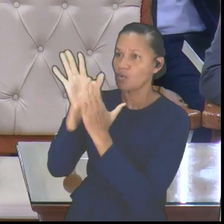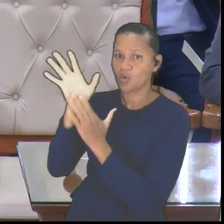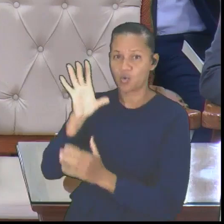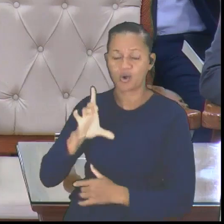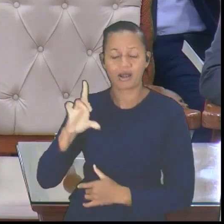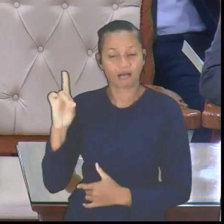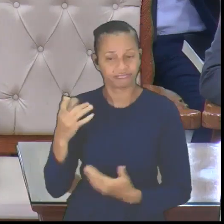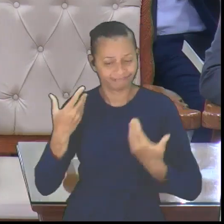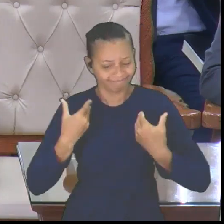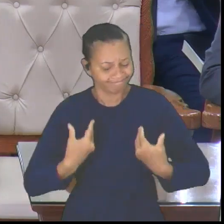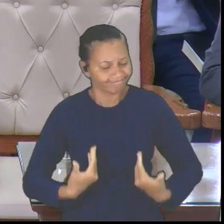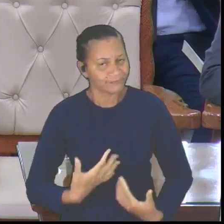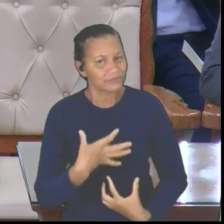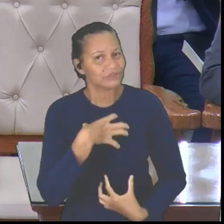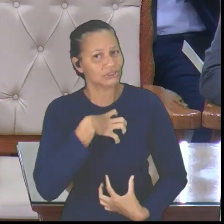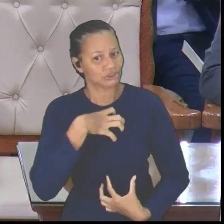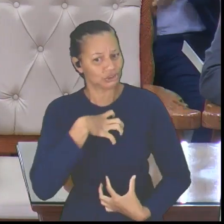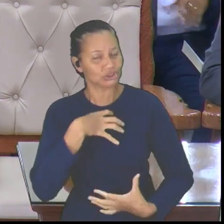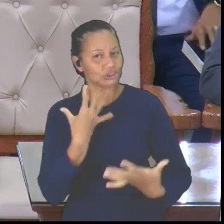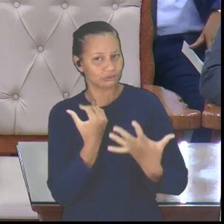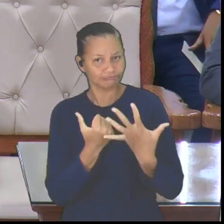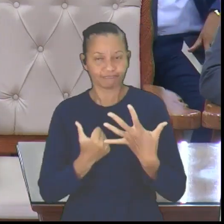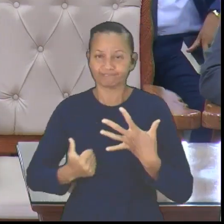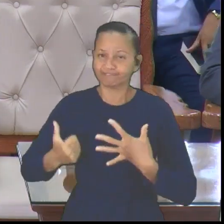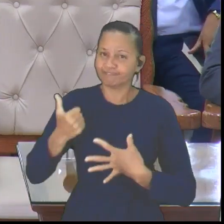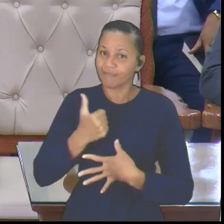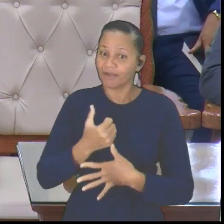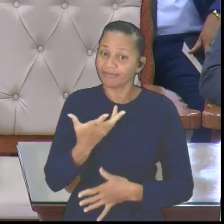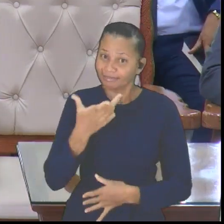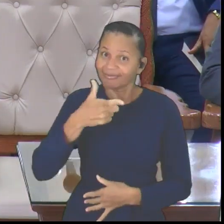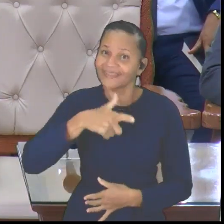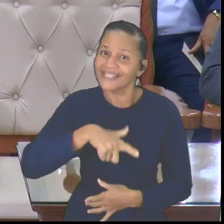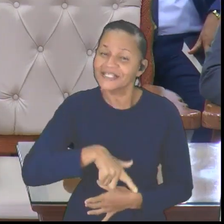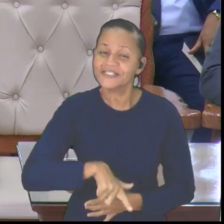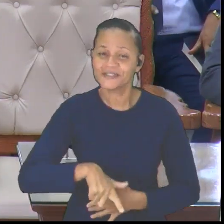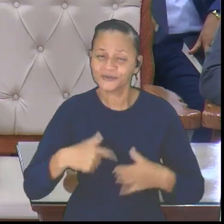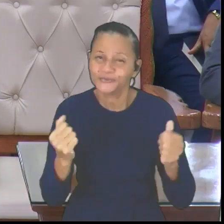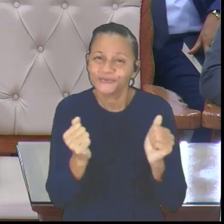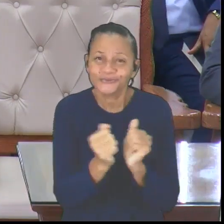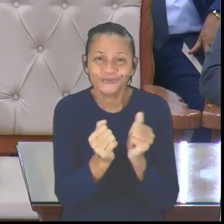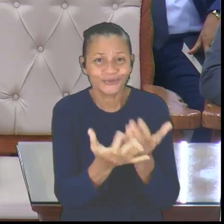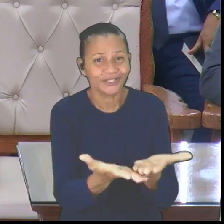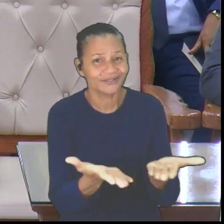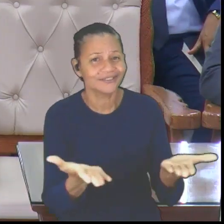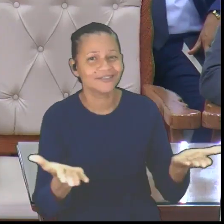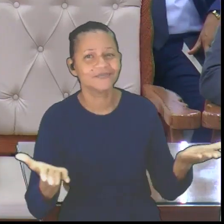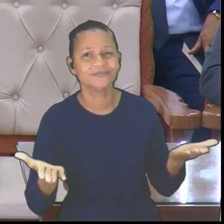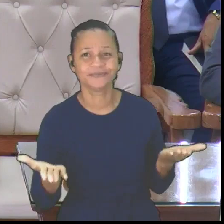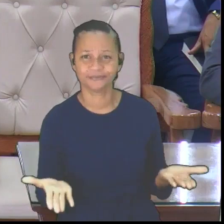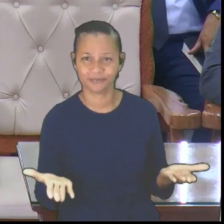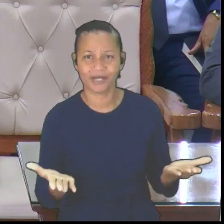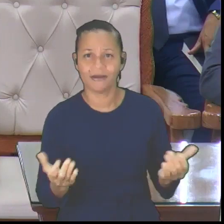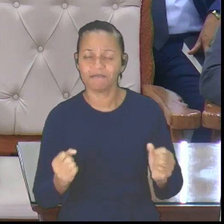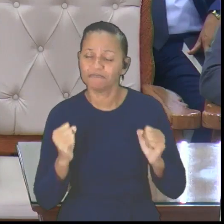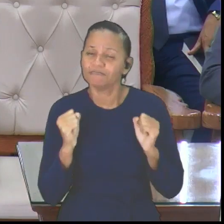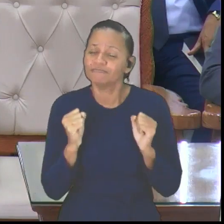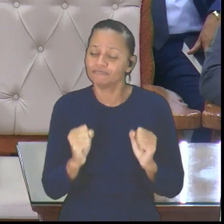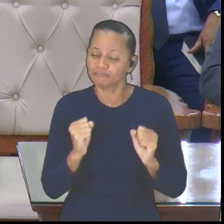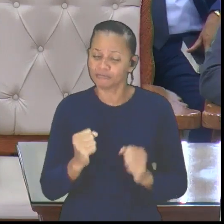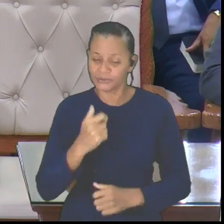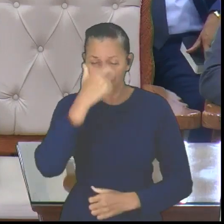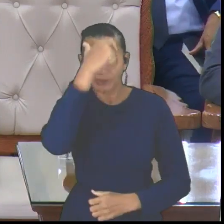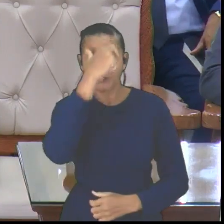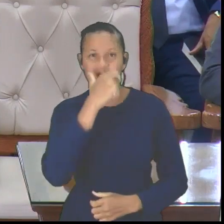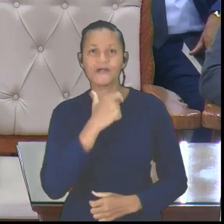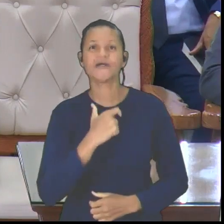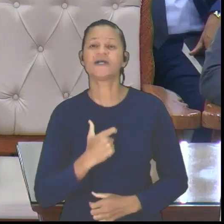este privilégio de uma vez mais estar aqui com os irmãos e poder ser